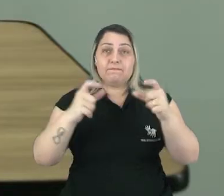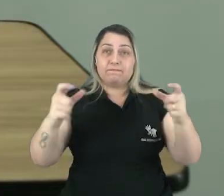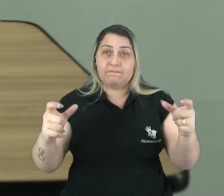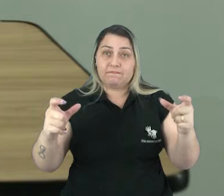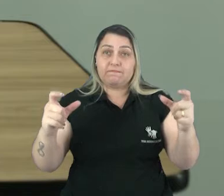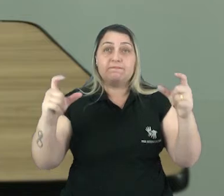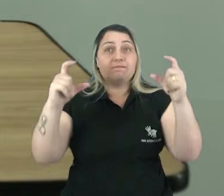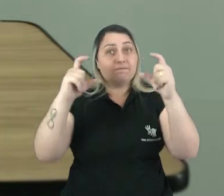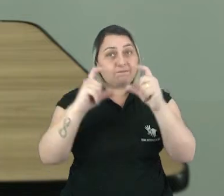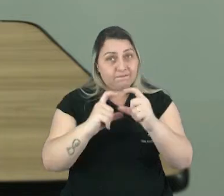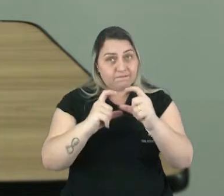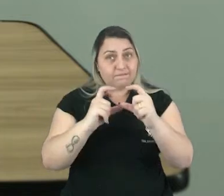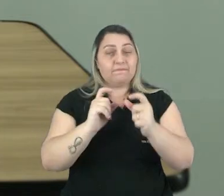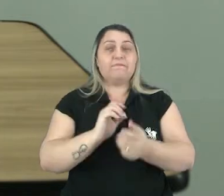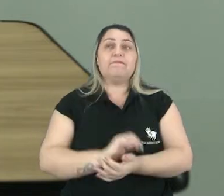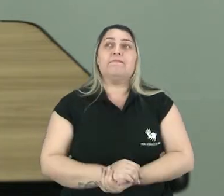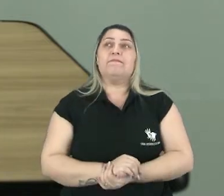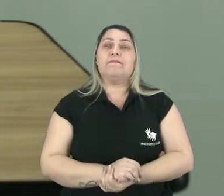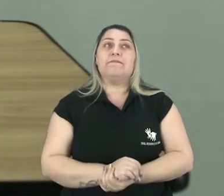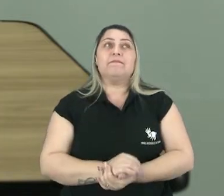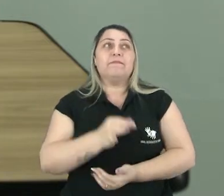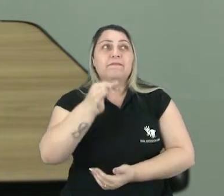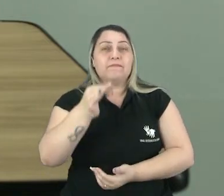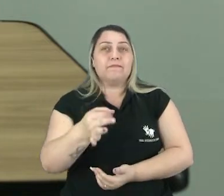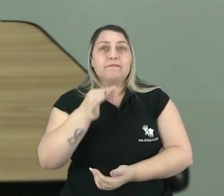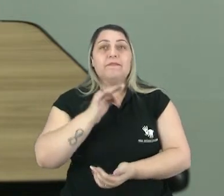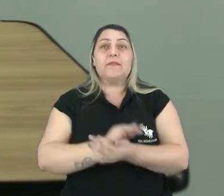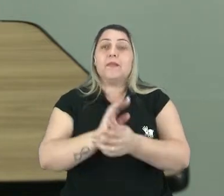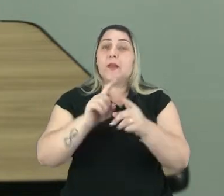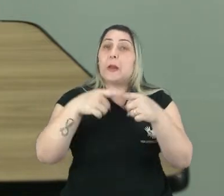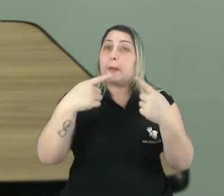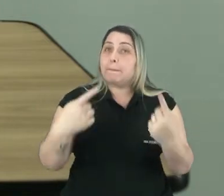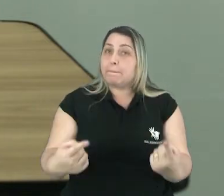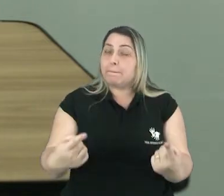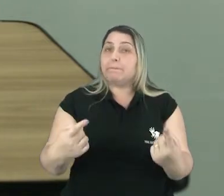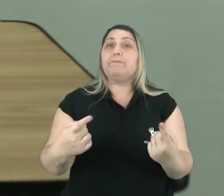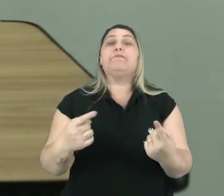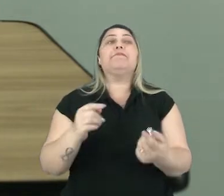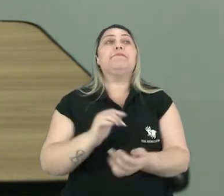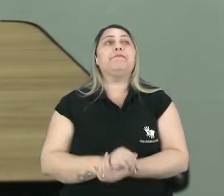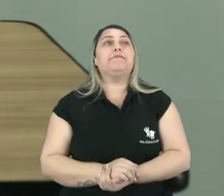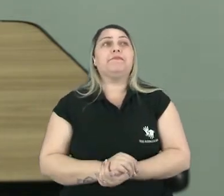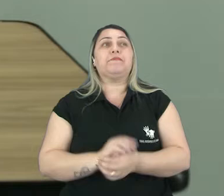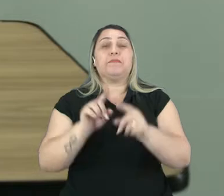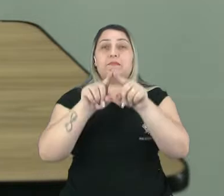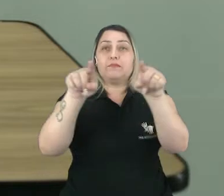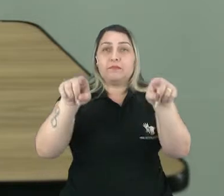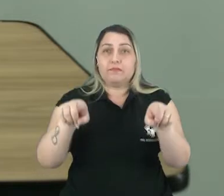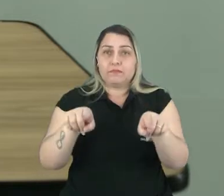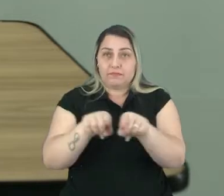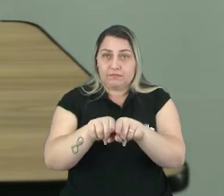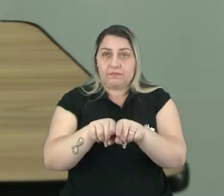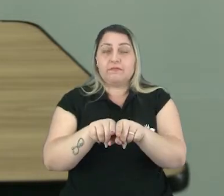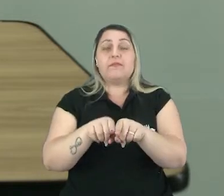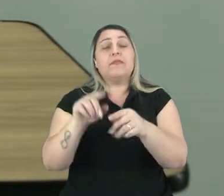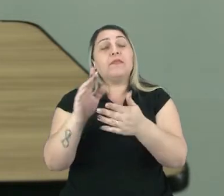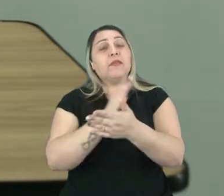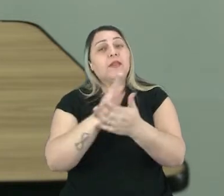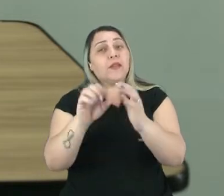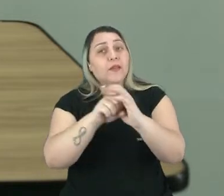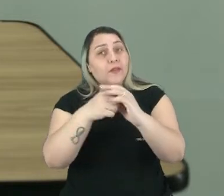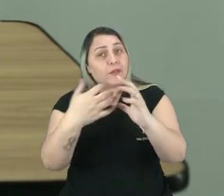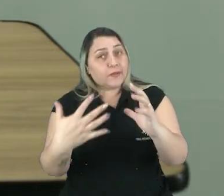maiores, quadrinhos menores, certo? Mais retangular, enfim. Estas são algumas